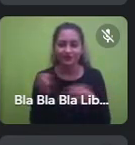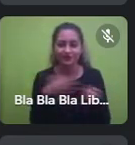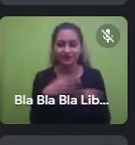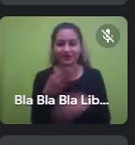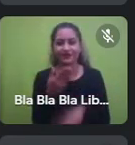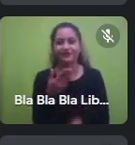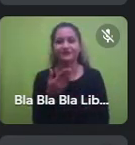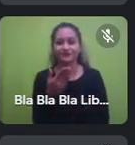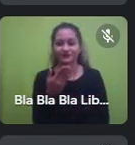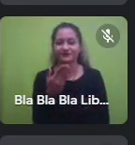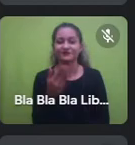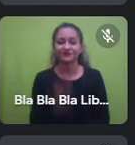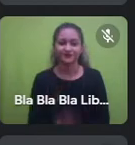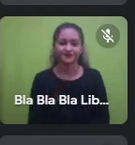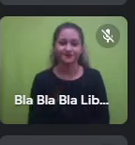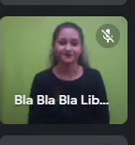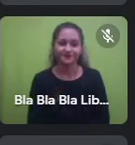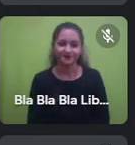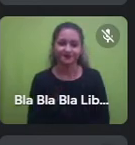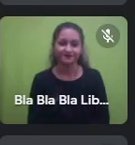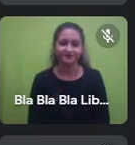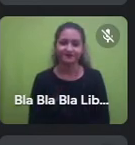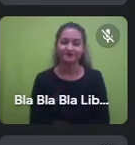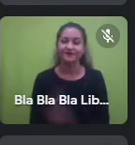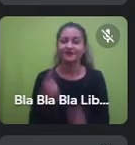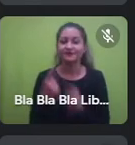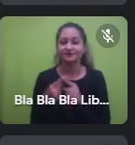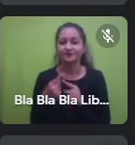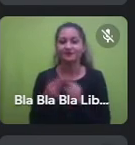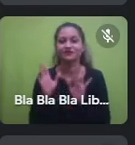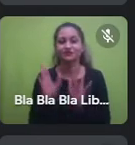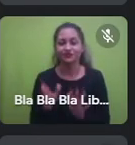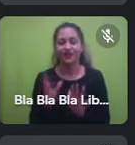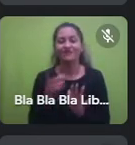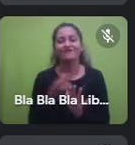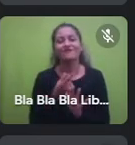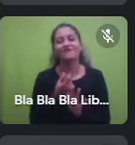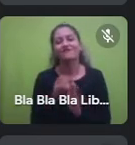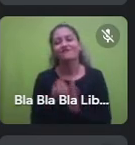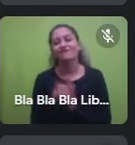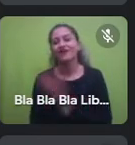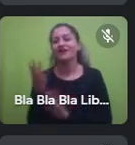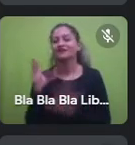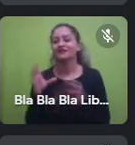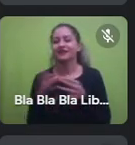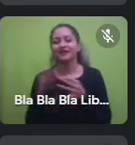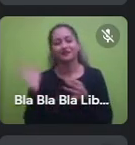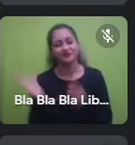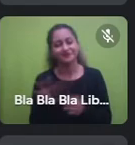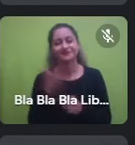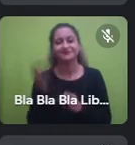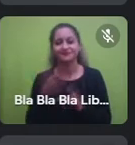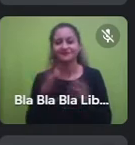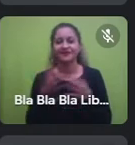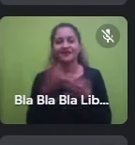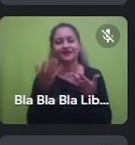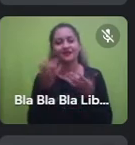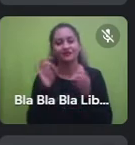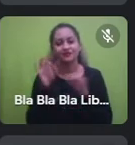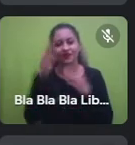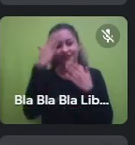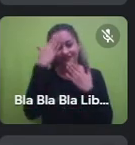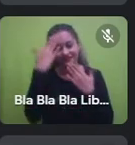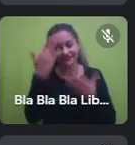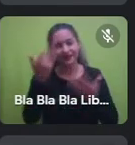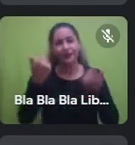dos séculos, porque nós já passamos várias equipes, tá, gente? Eu quero só agradecer